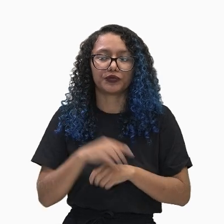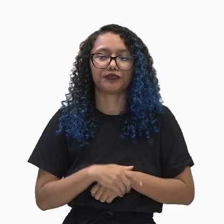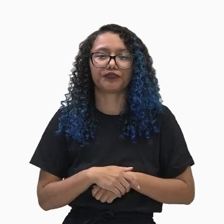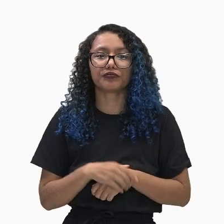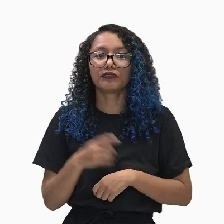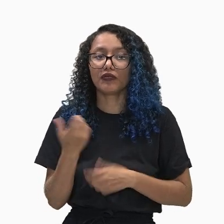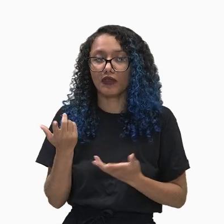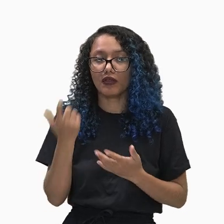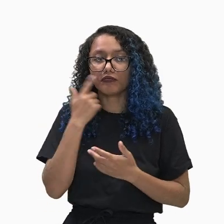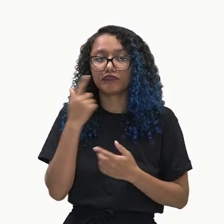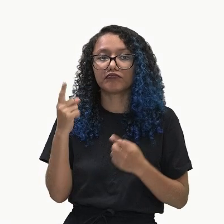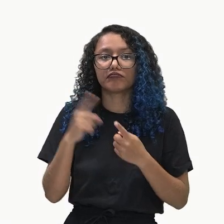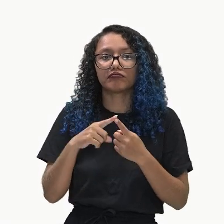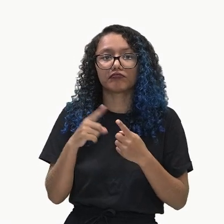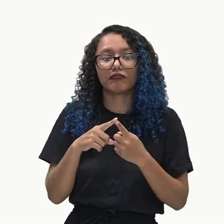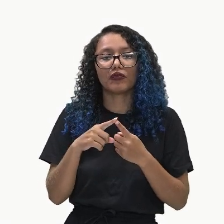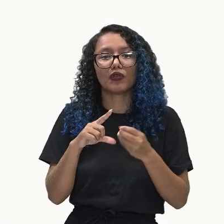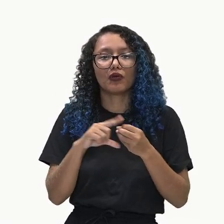óxidos básicos,